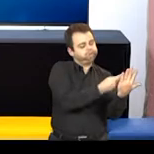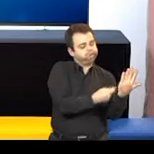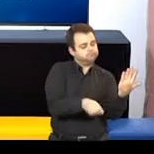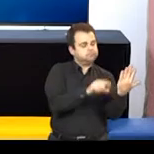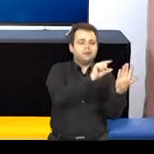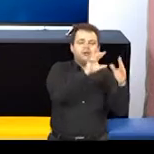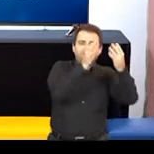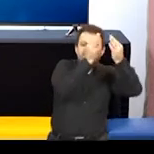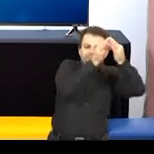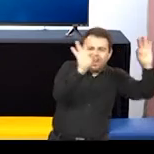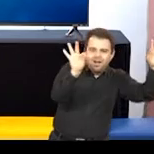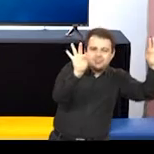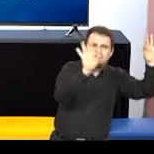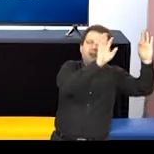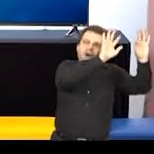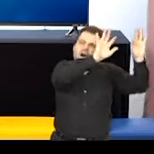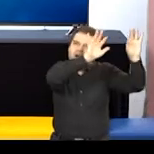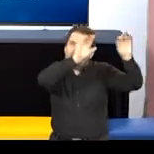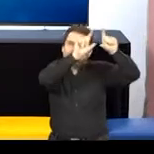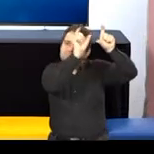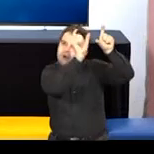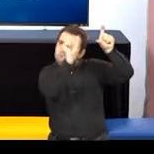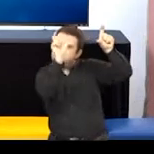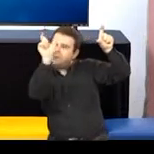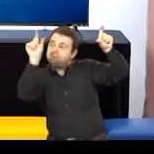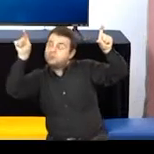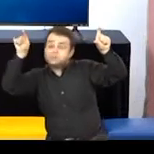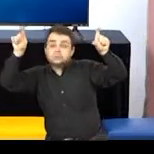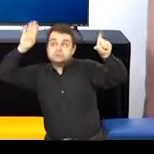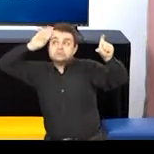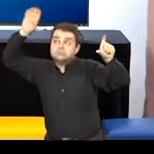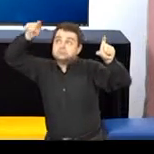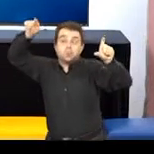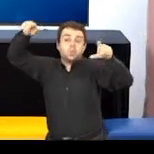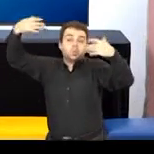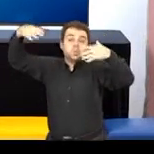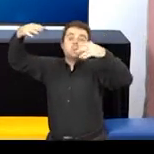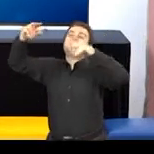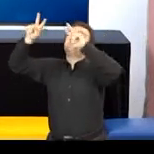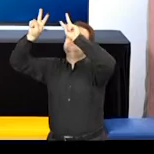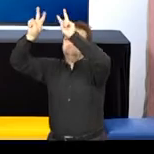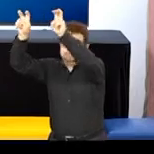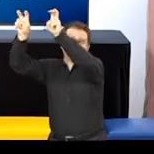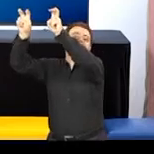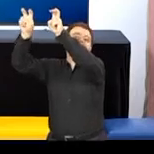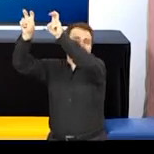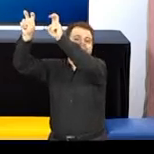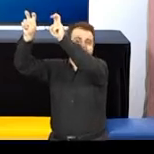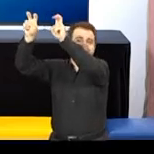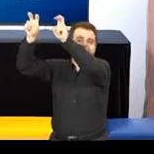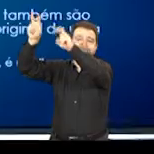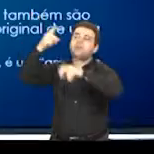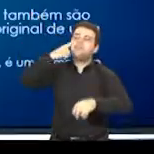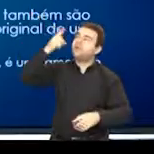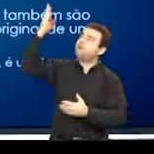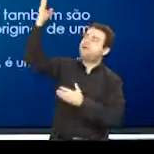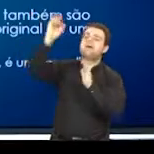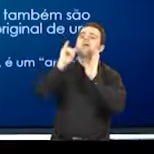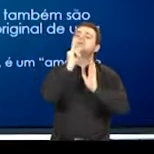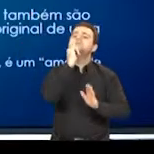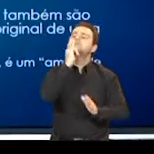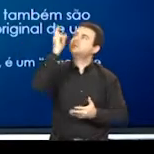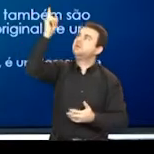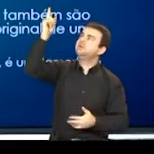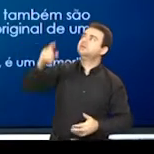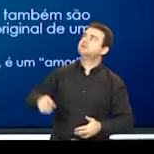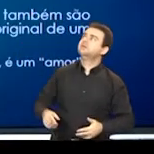maior para uma frase, uma expressão do texto, eu vou destacá-la com aspas. Olha o exemplo que eu trouxe. Fui muito bem